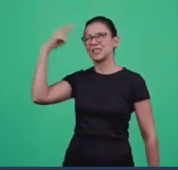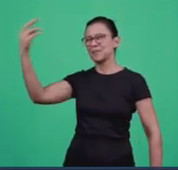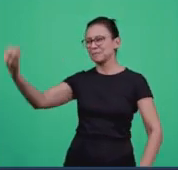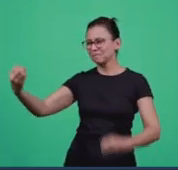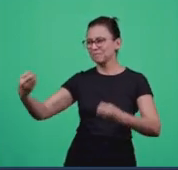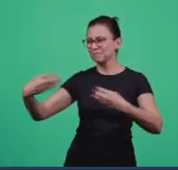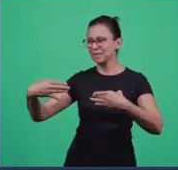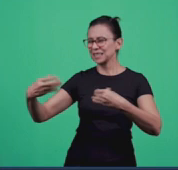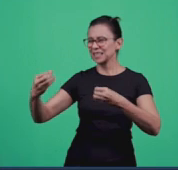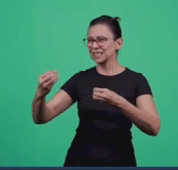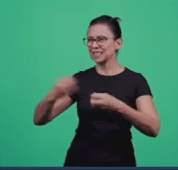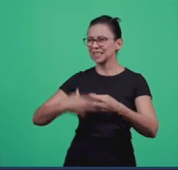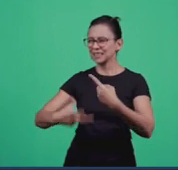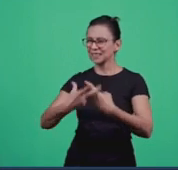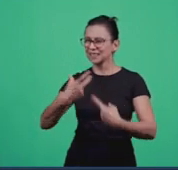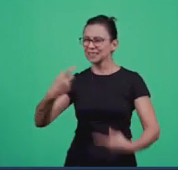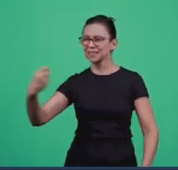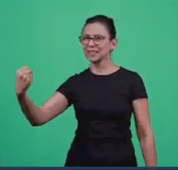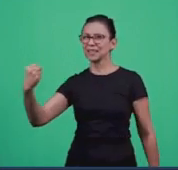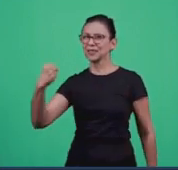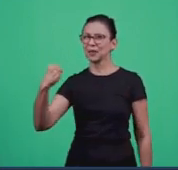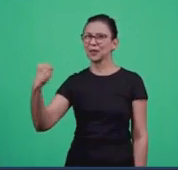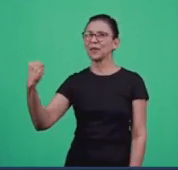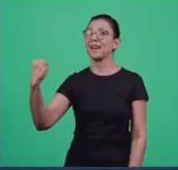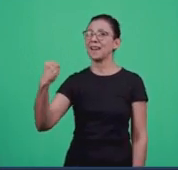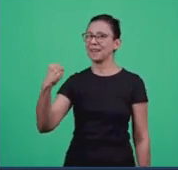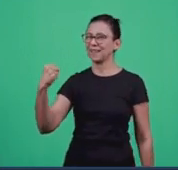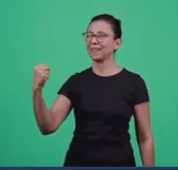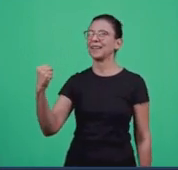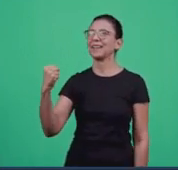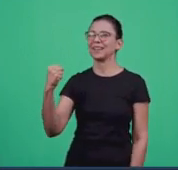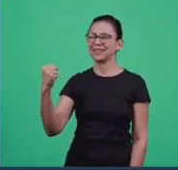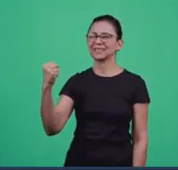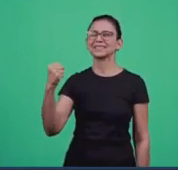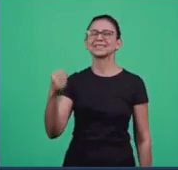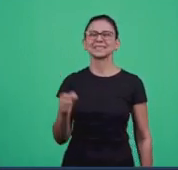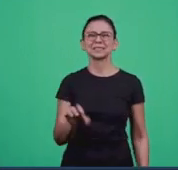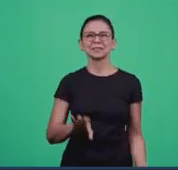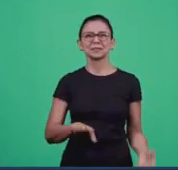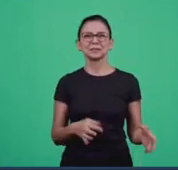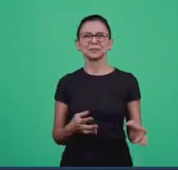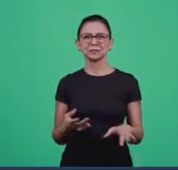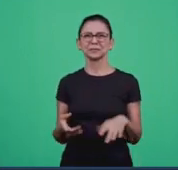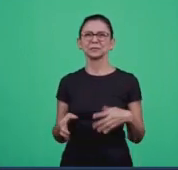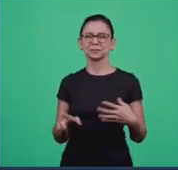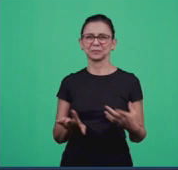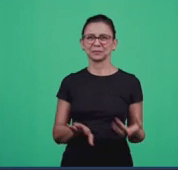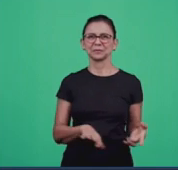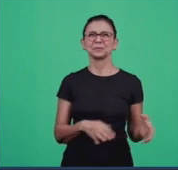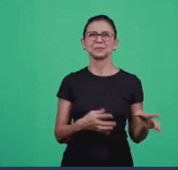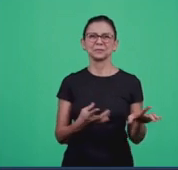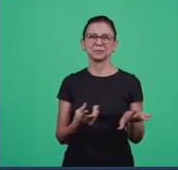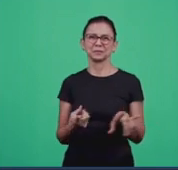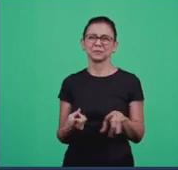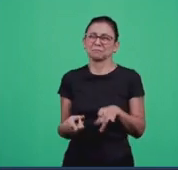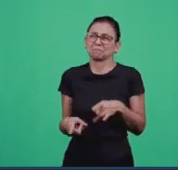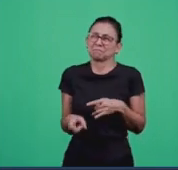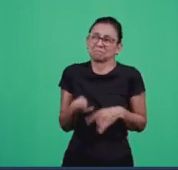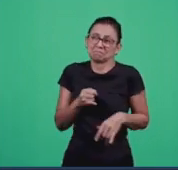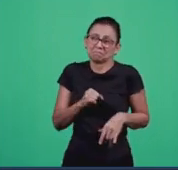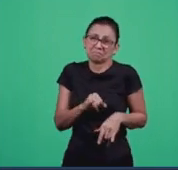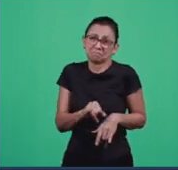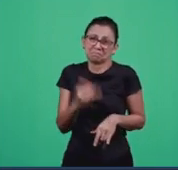Faze de mim um vencedor, não importa qual